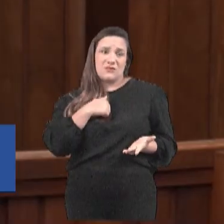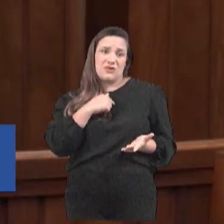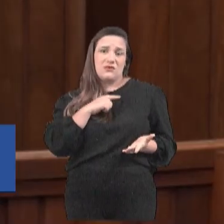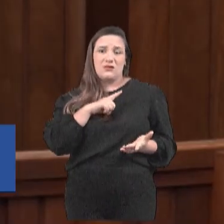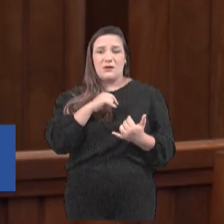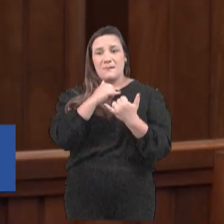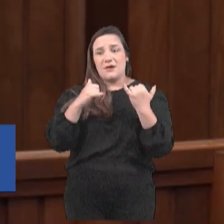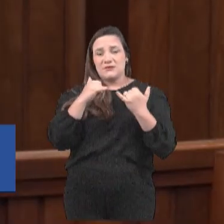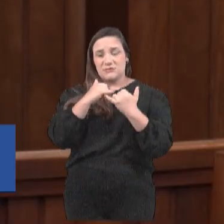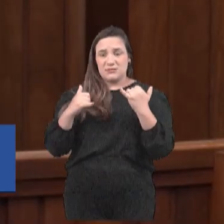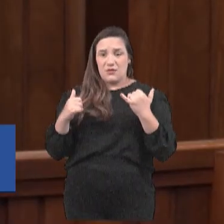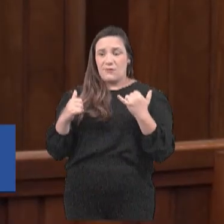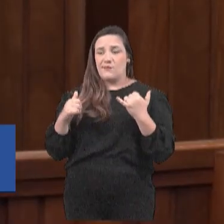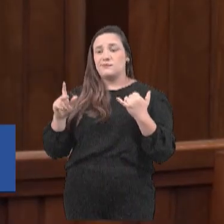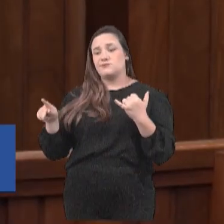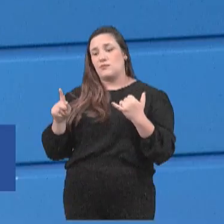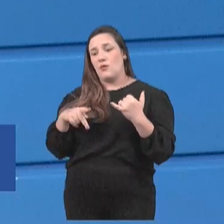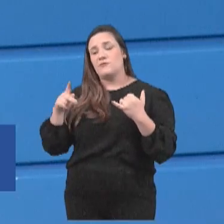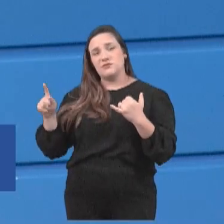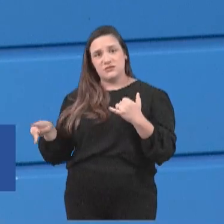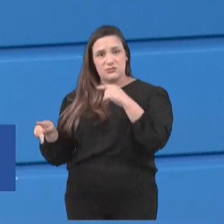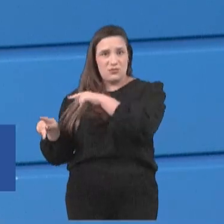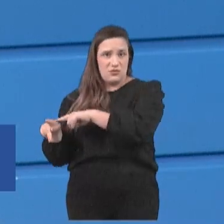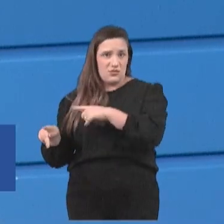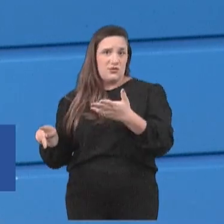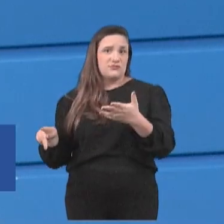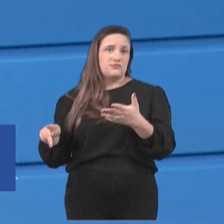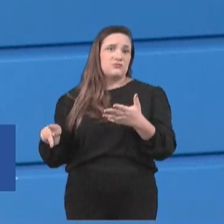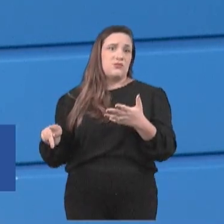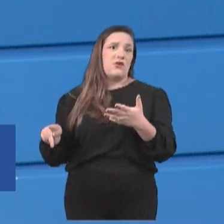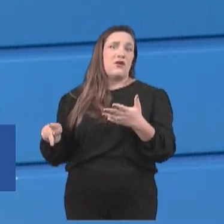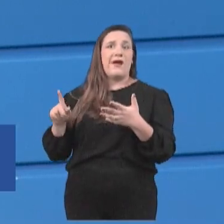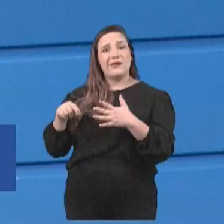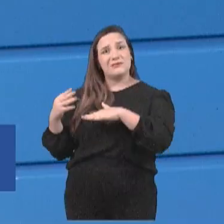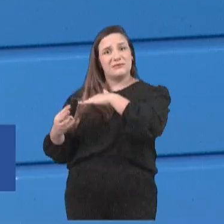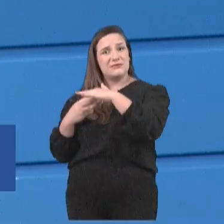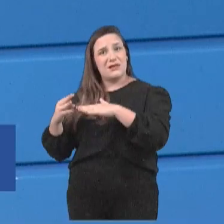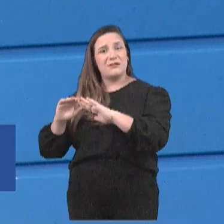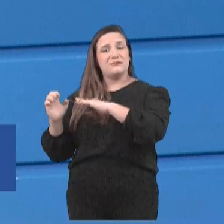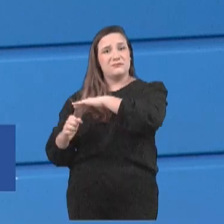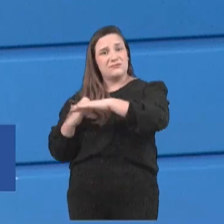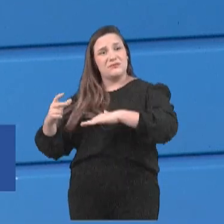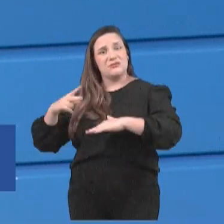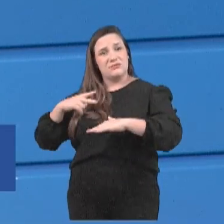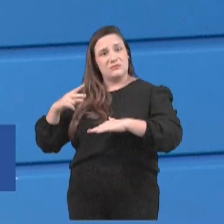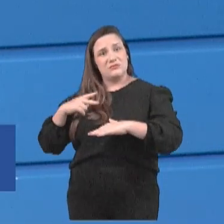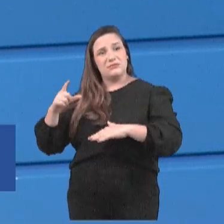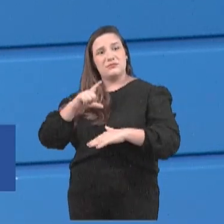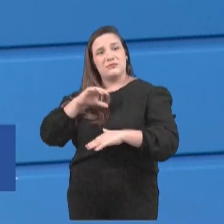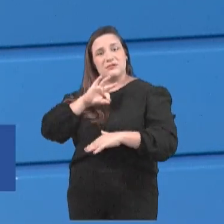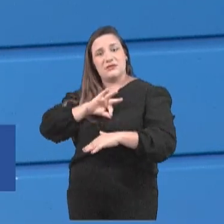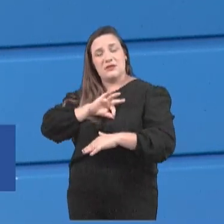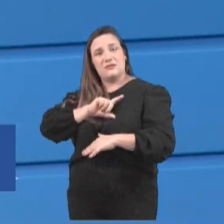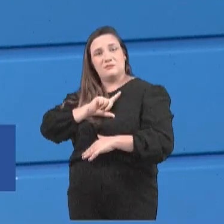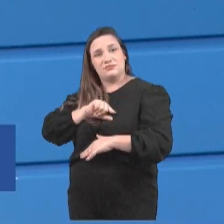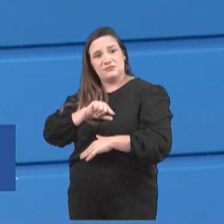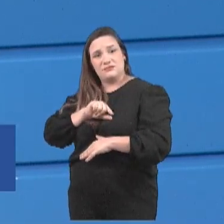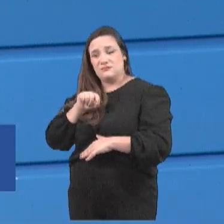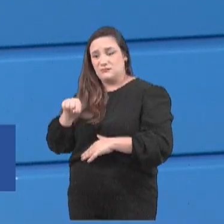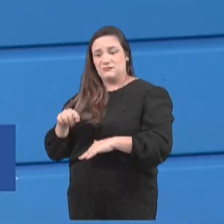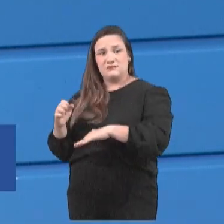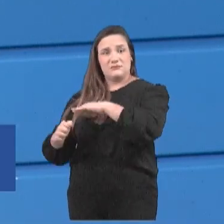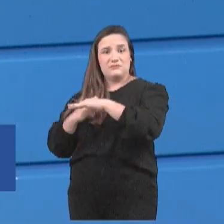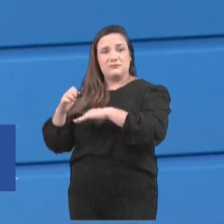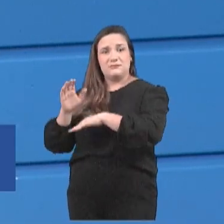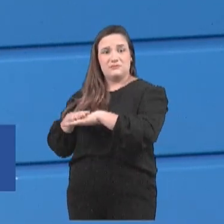parte das aulas sendo ministrada por uma empresa terceirizada, que os professores estão com salários inferiores, que essa